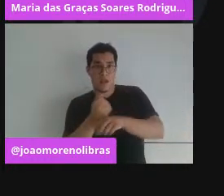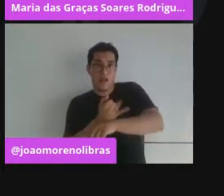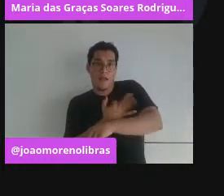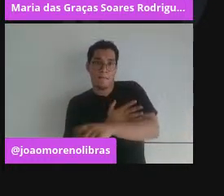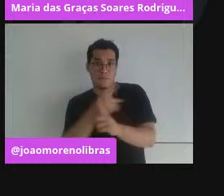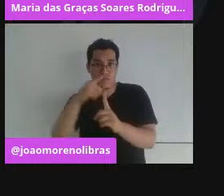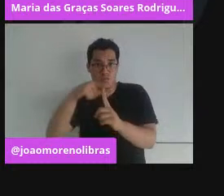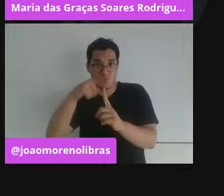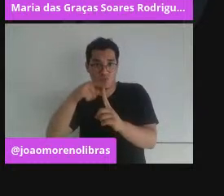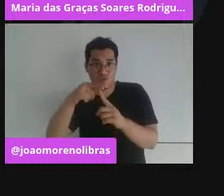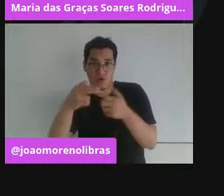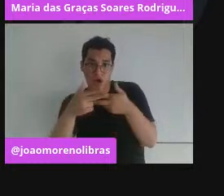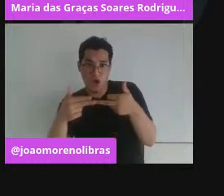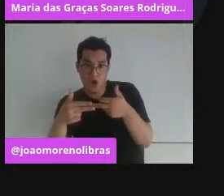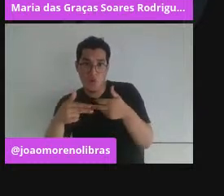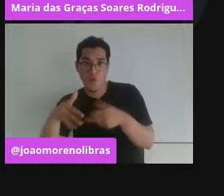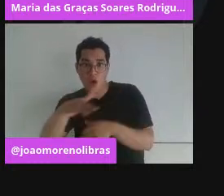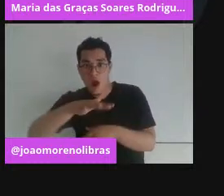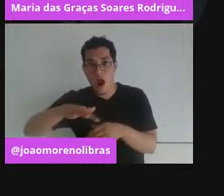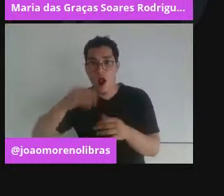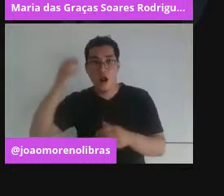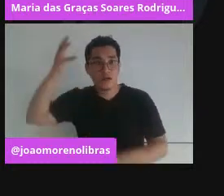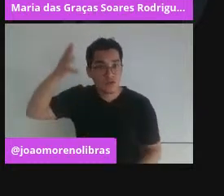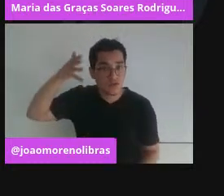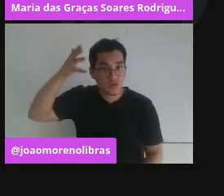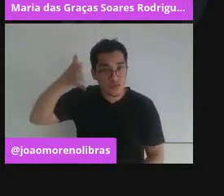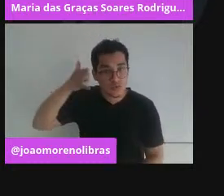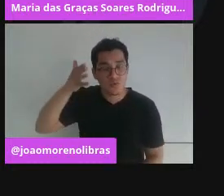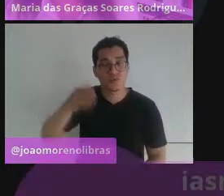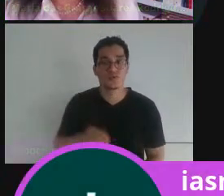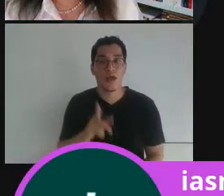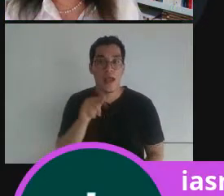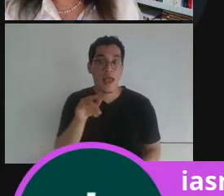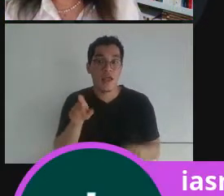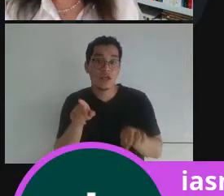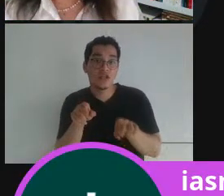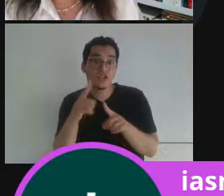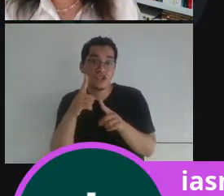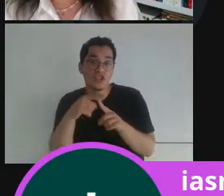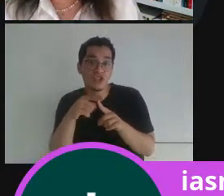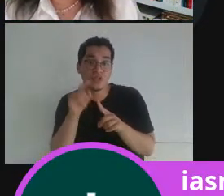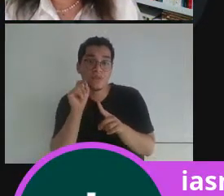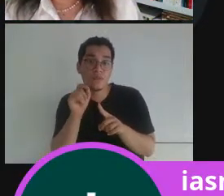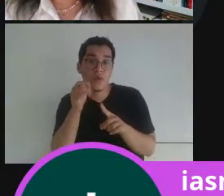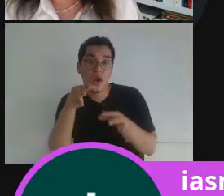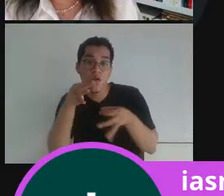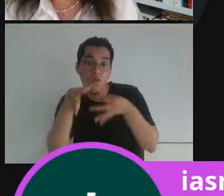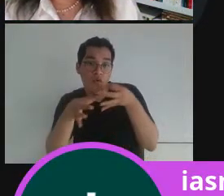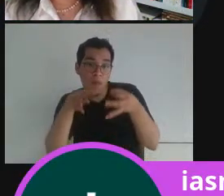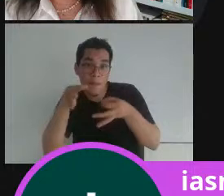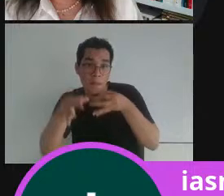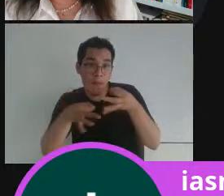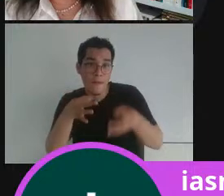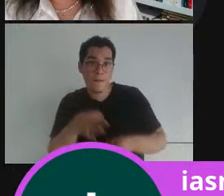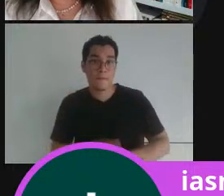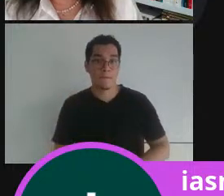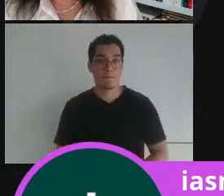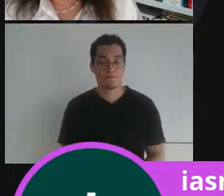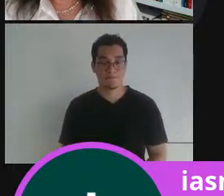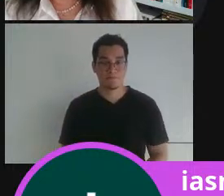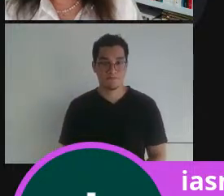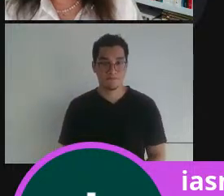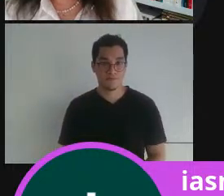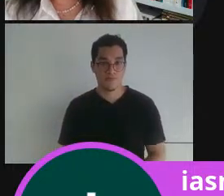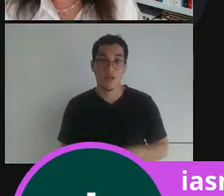os locutores estão engajados. O gênero era o comentário, não é? Era a própria voz dela. É, uma vez que o gênero do